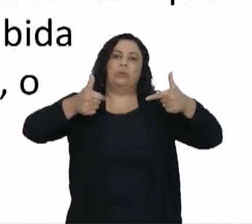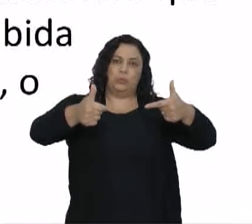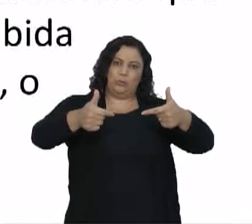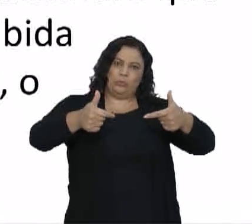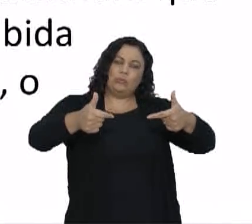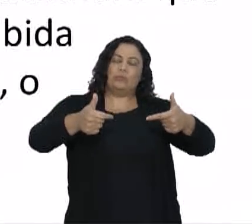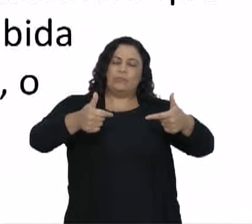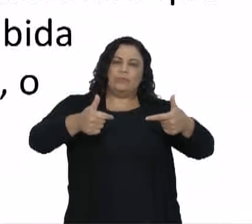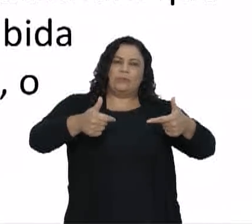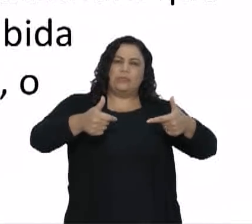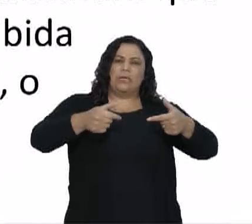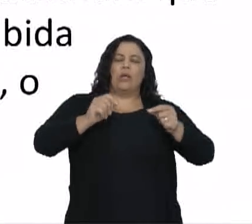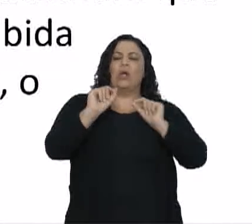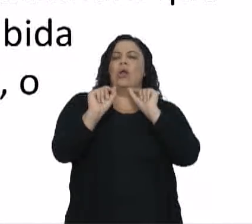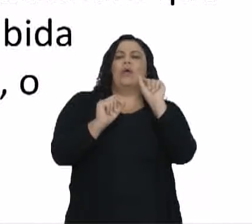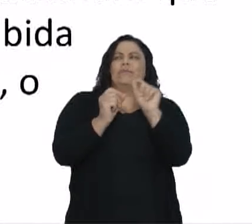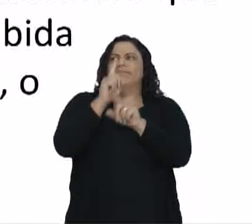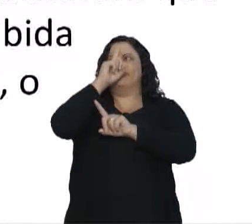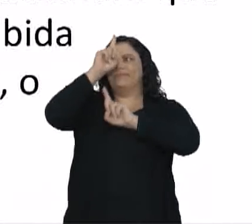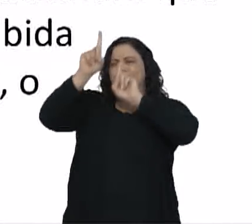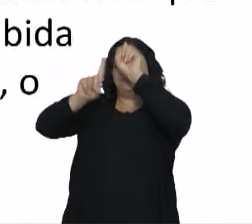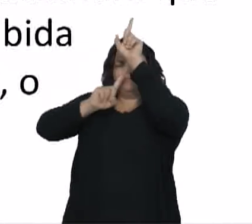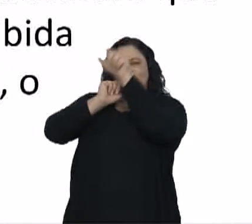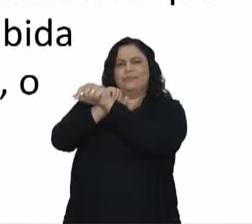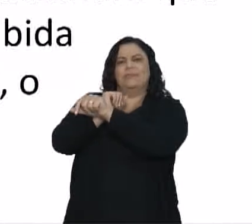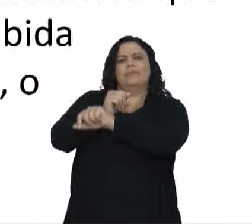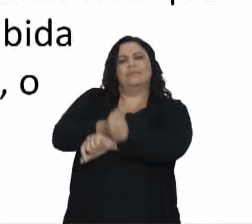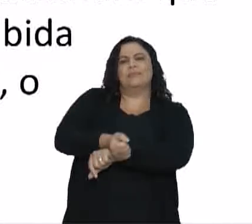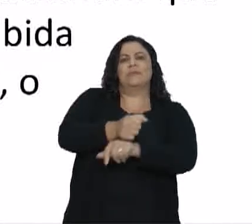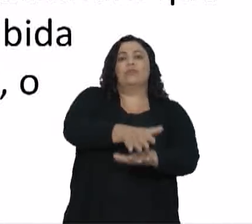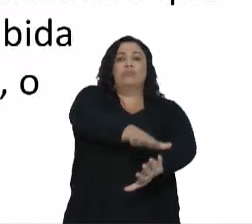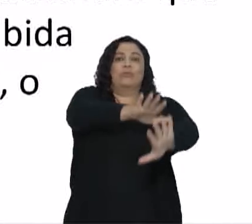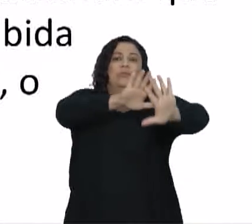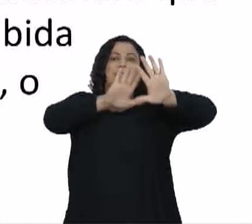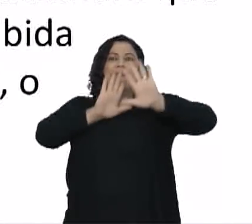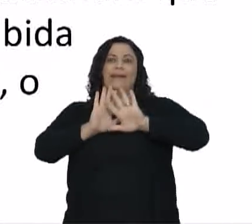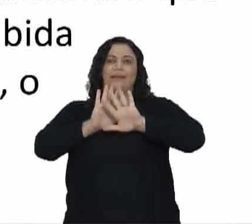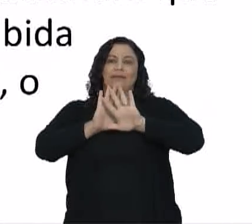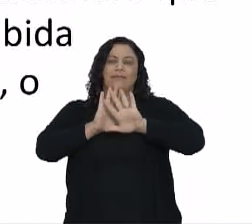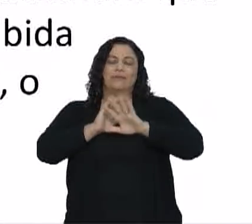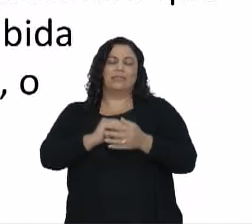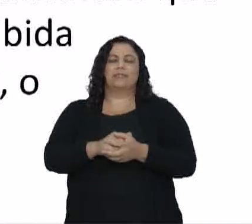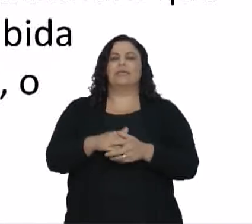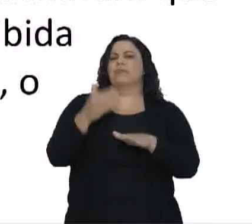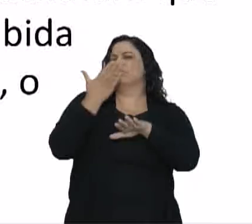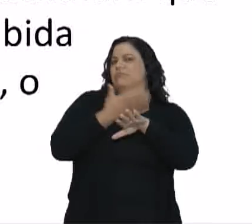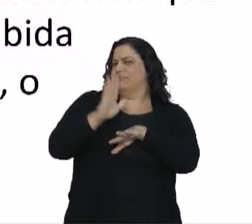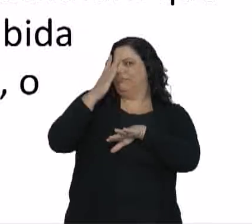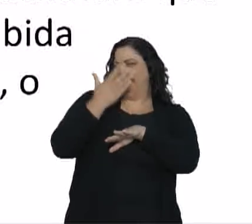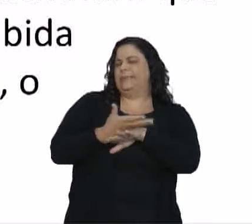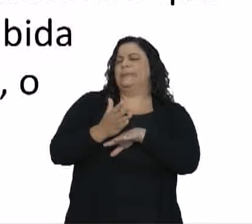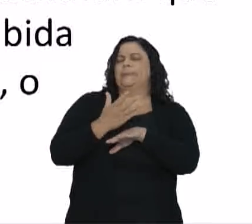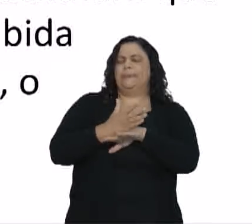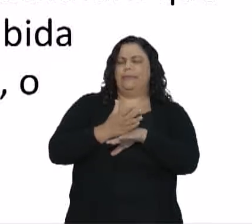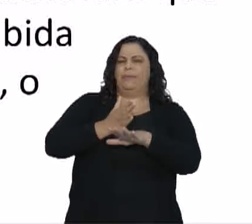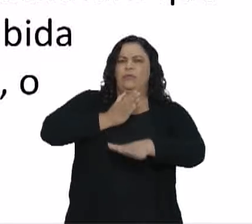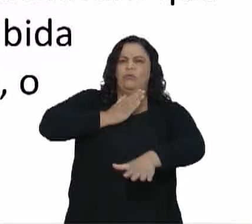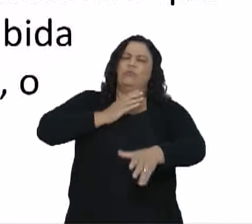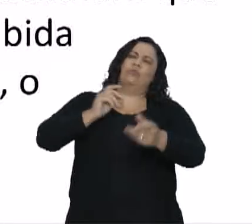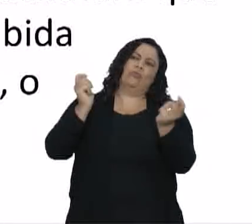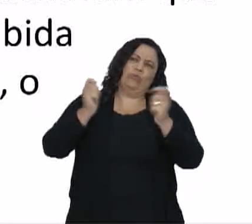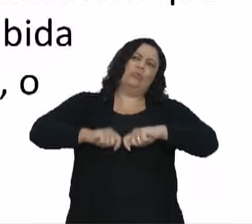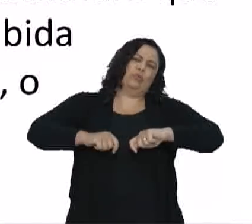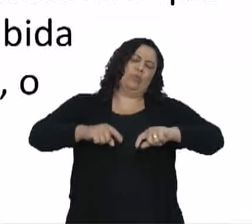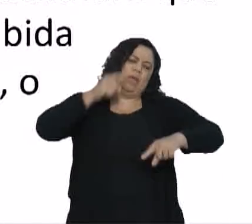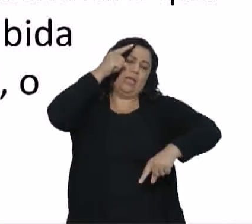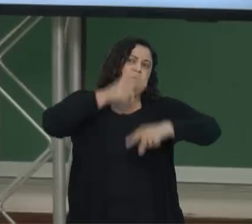estratégia de defesa, né? Como que era isso então? Os treinamentos de combate eram proibidos, eles eram escravos, então eles